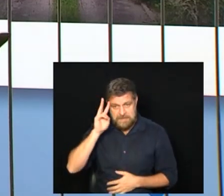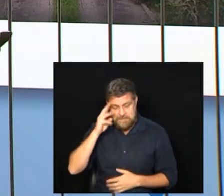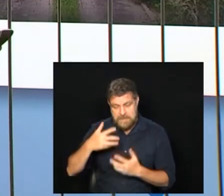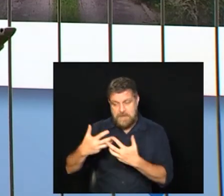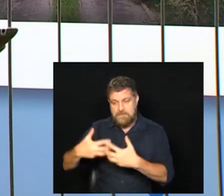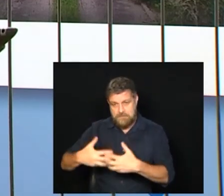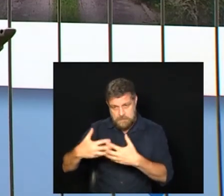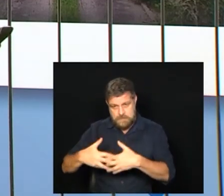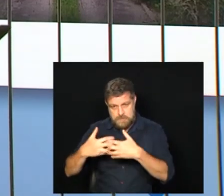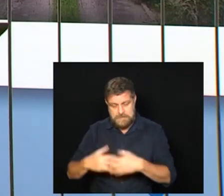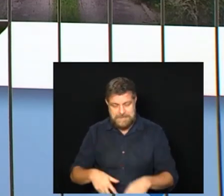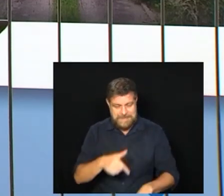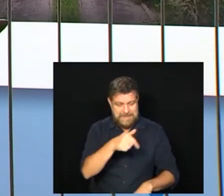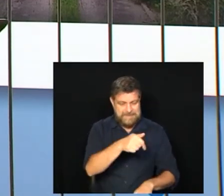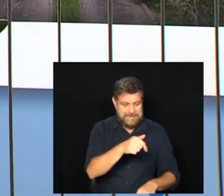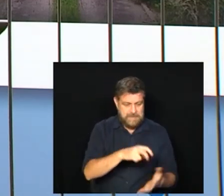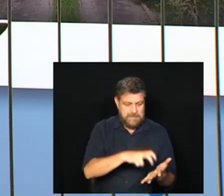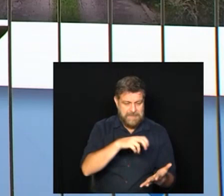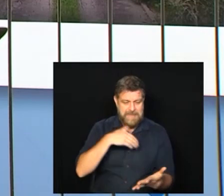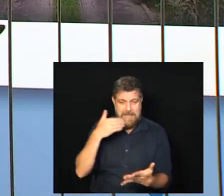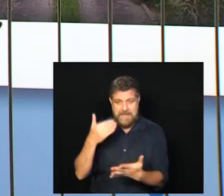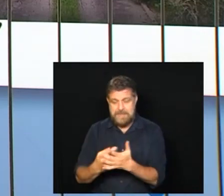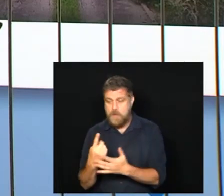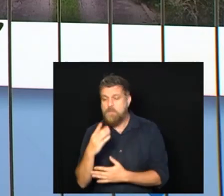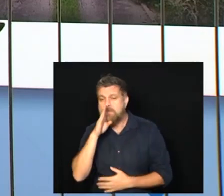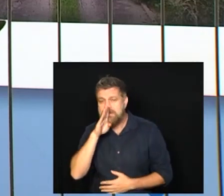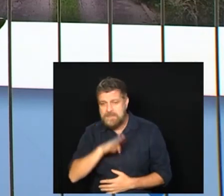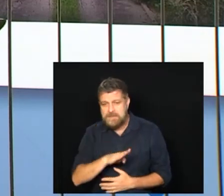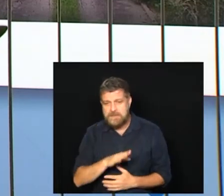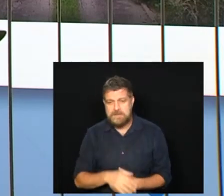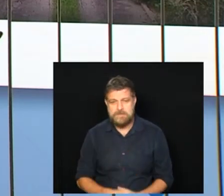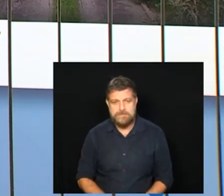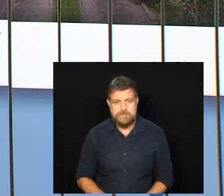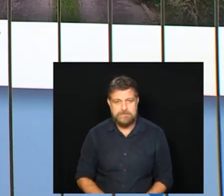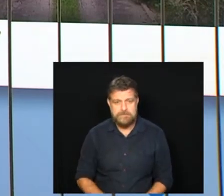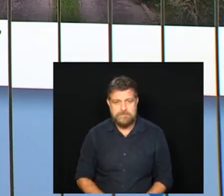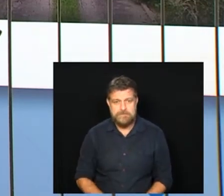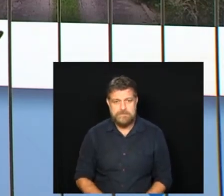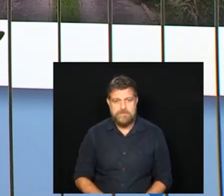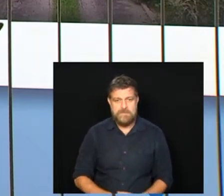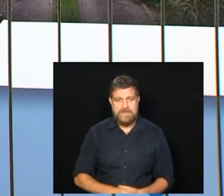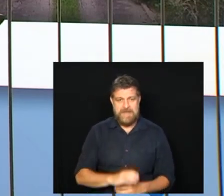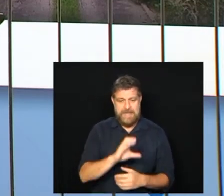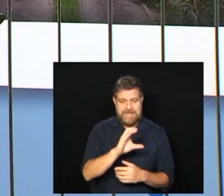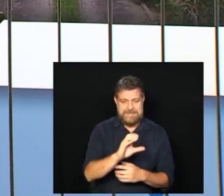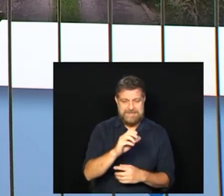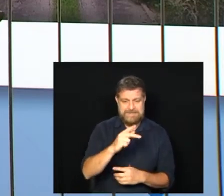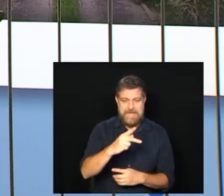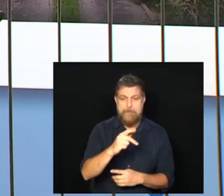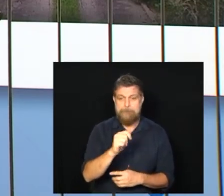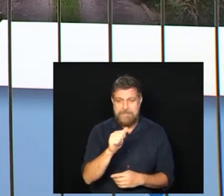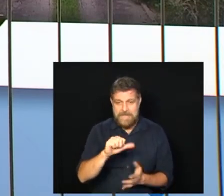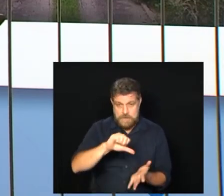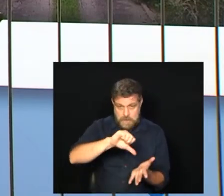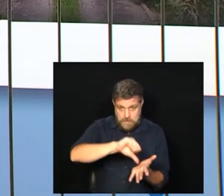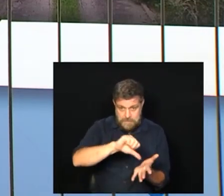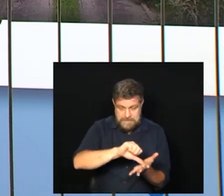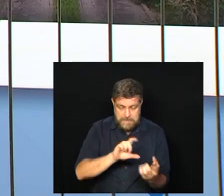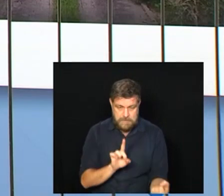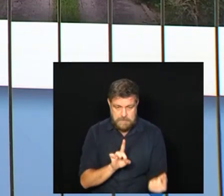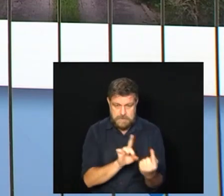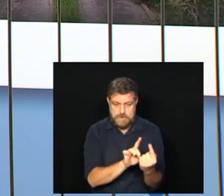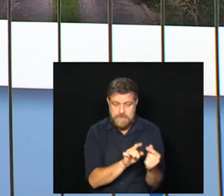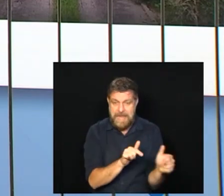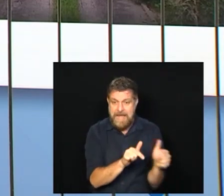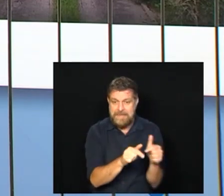de setembro, das 7 da manhã à 1 da tarde. Já o CEPAT Campinas, que é aí o Centro Público